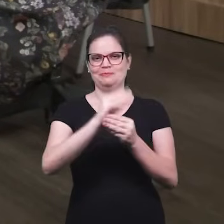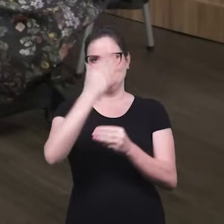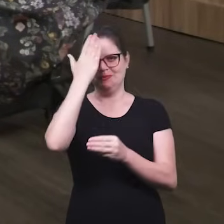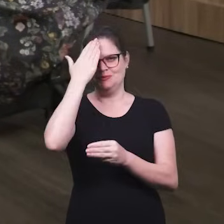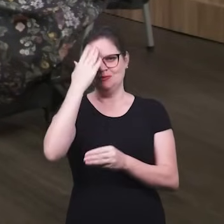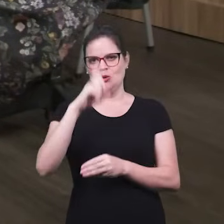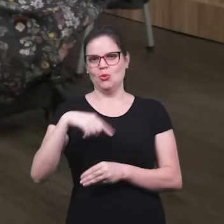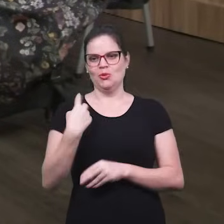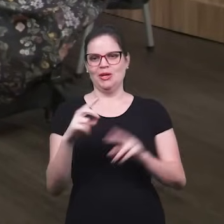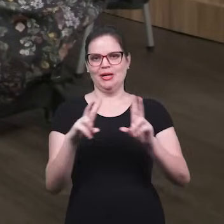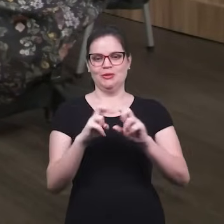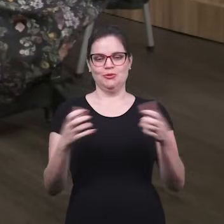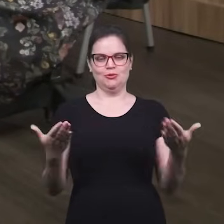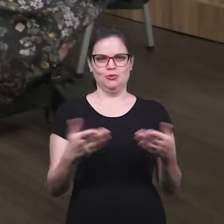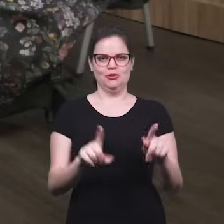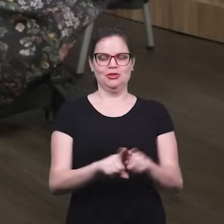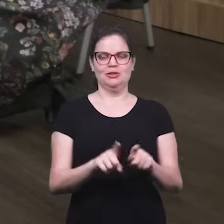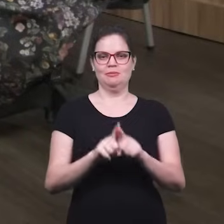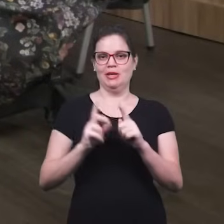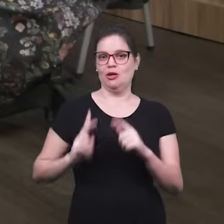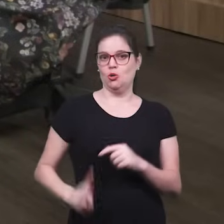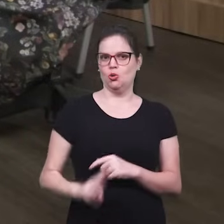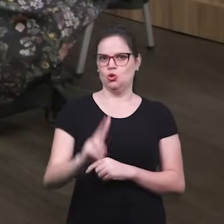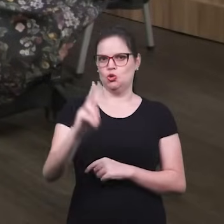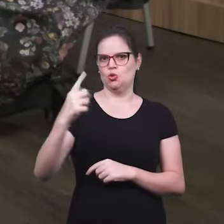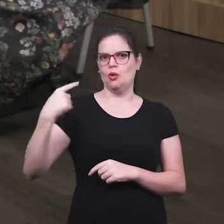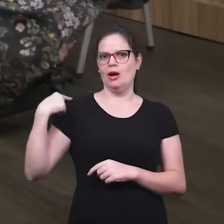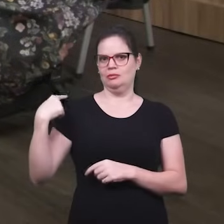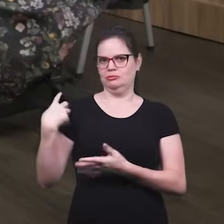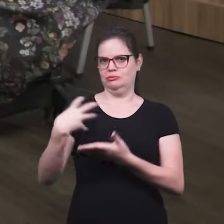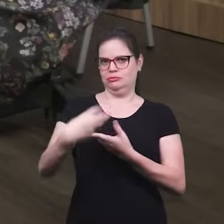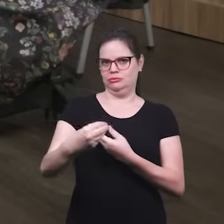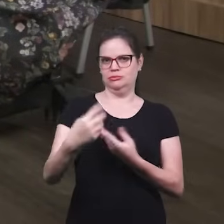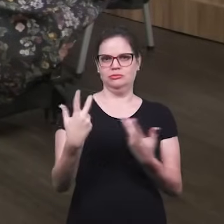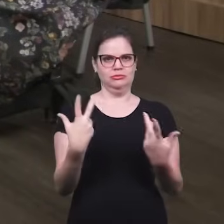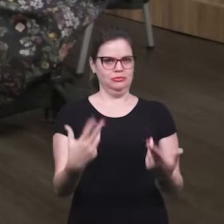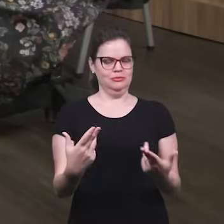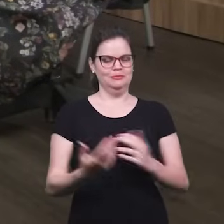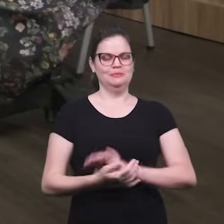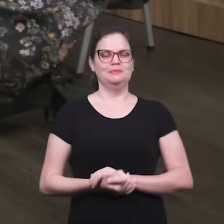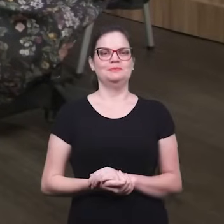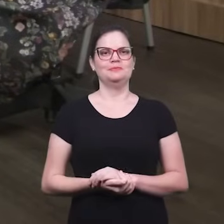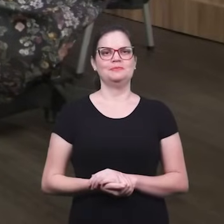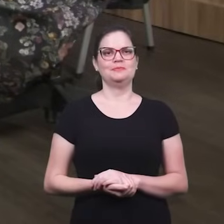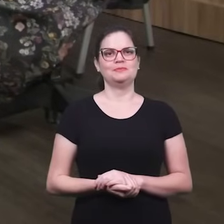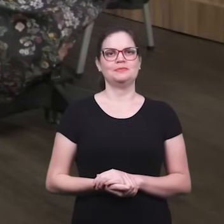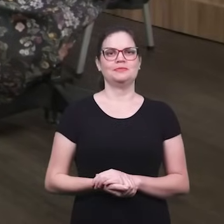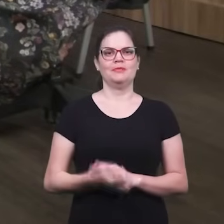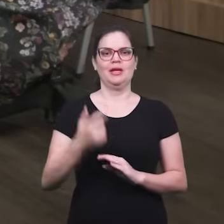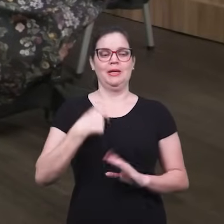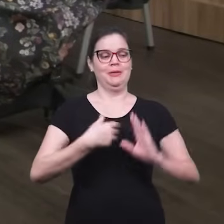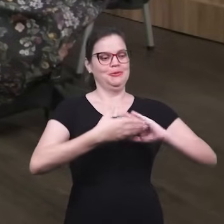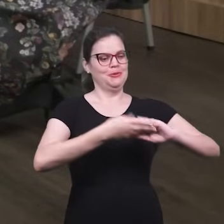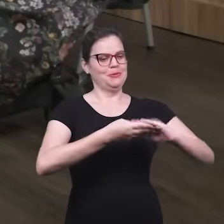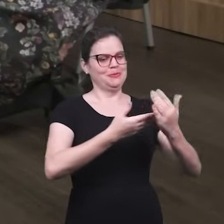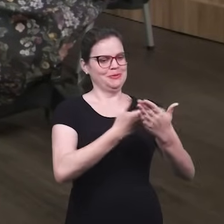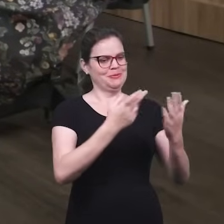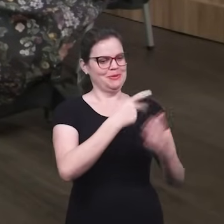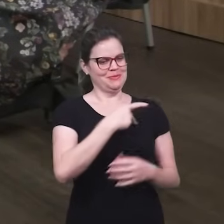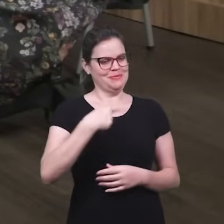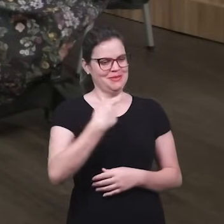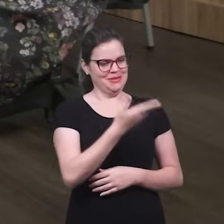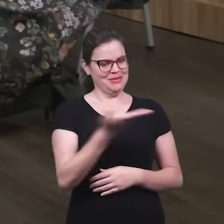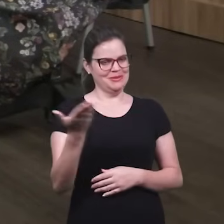compreender o que nós vamos abordar aqui hoje, que é uma continuidade daquilo que nós fizemos semana passada. Agora eu cumprimento o pastor